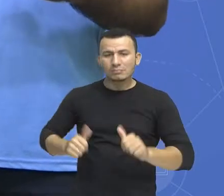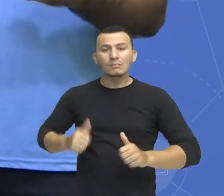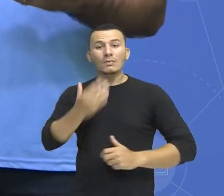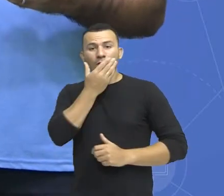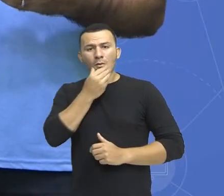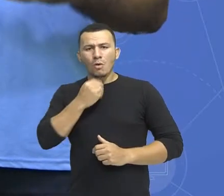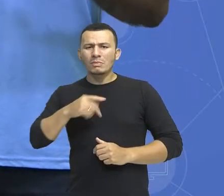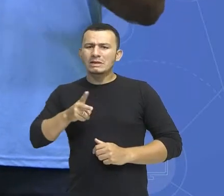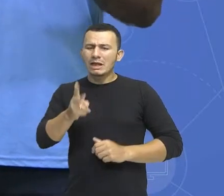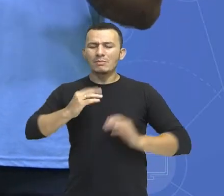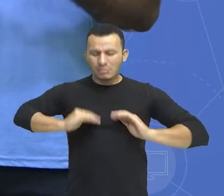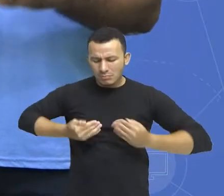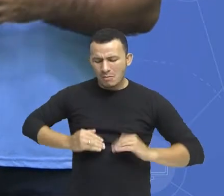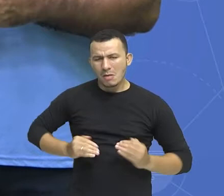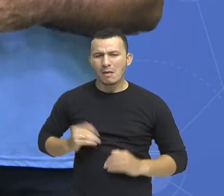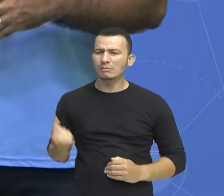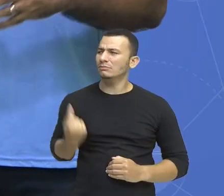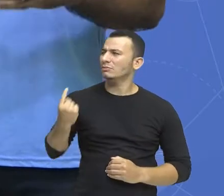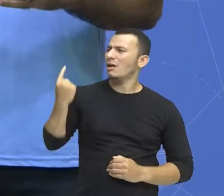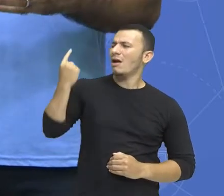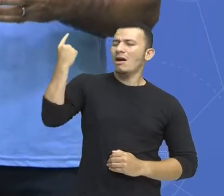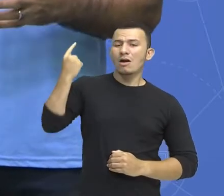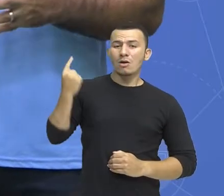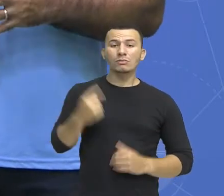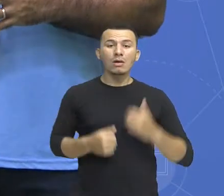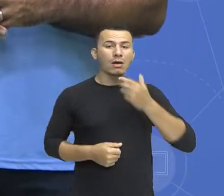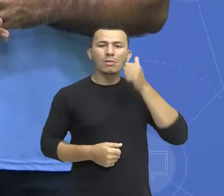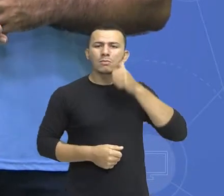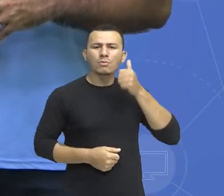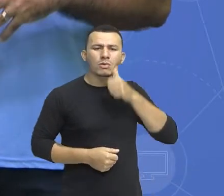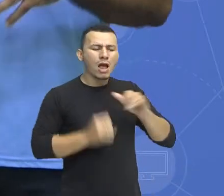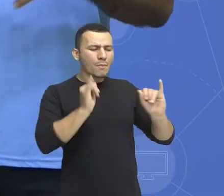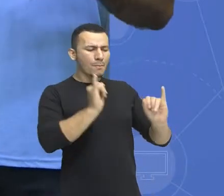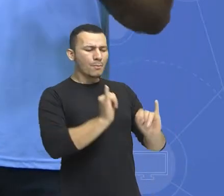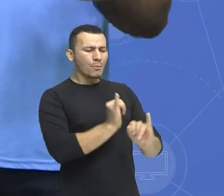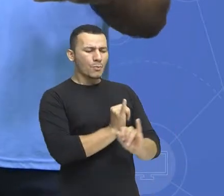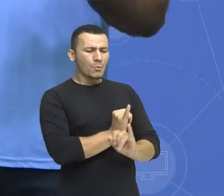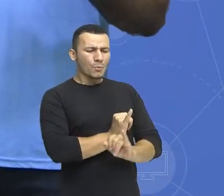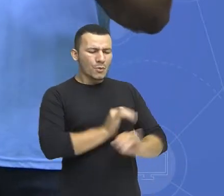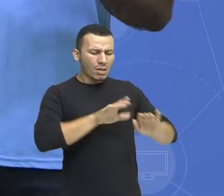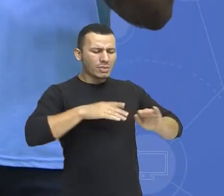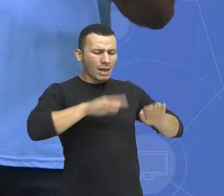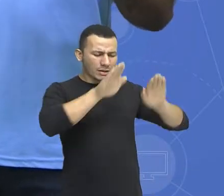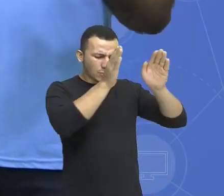geralmente musculosos, altos, as mulheres mais magras, quadris